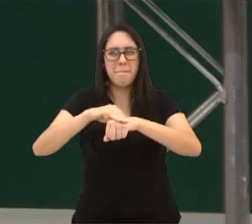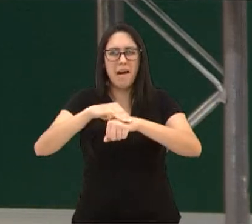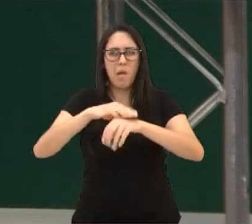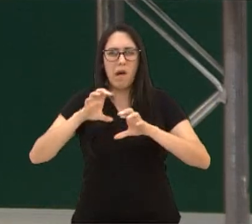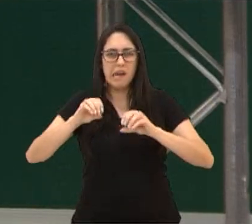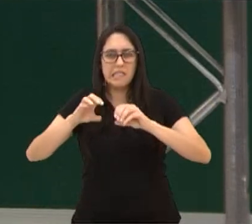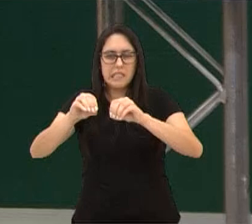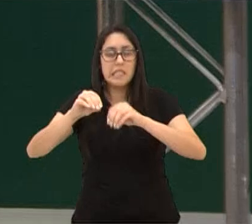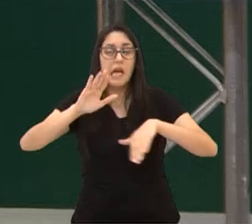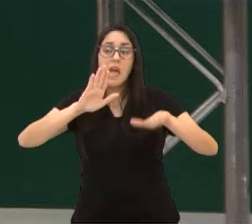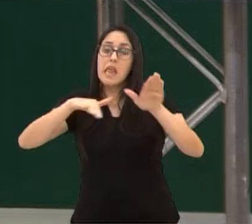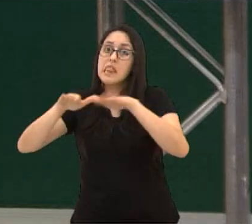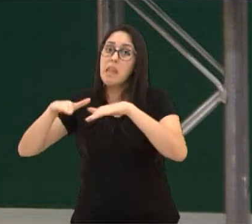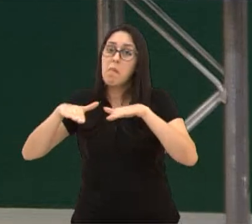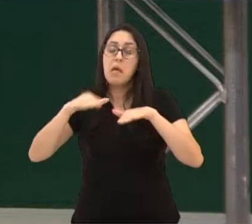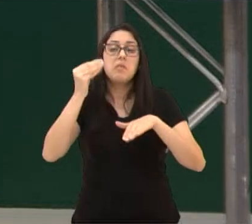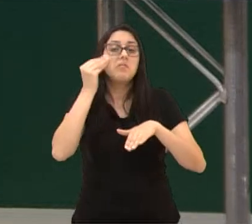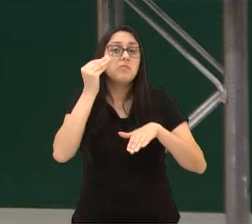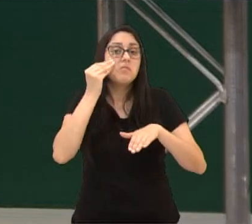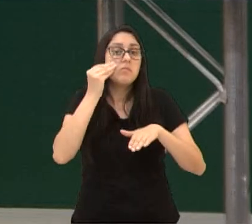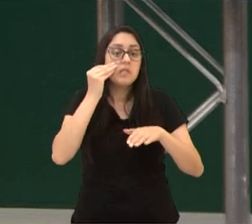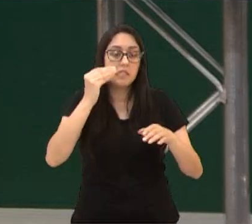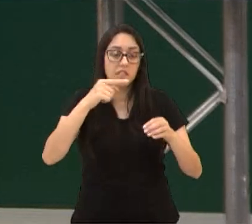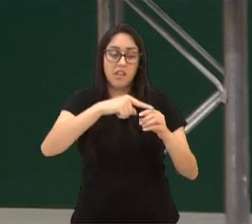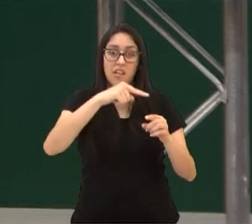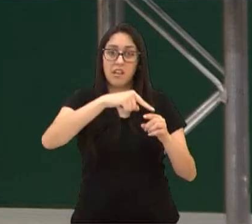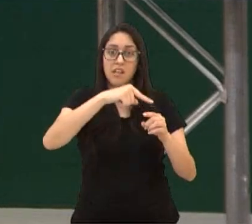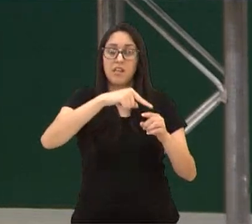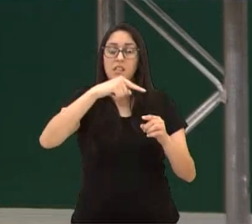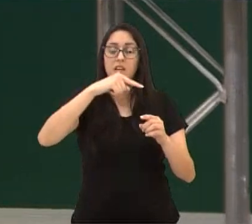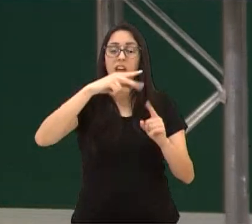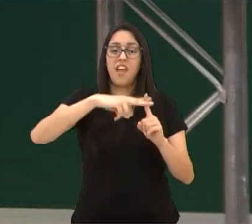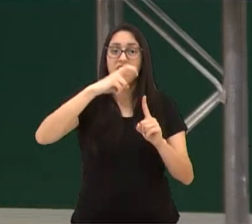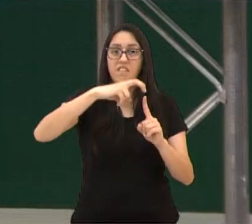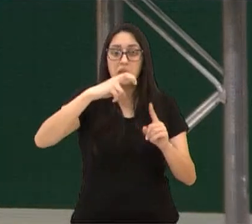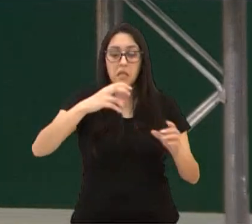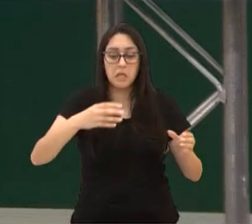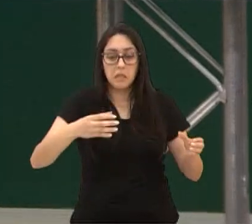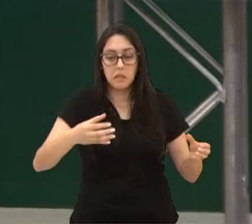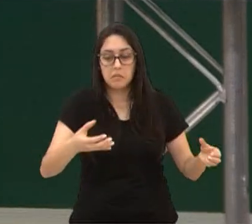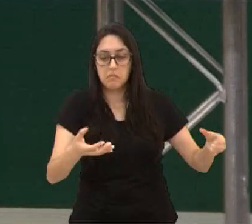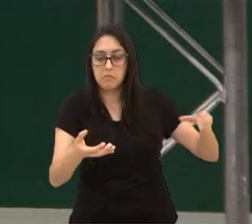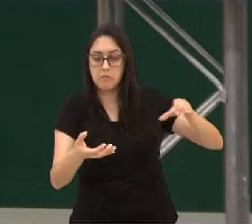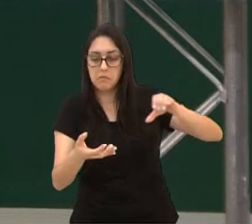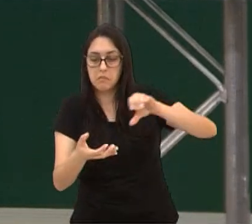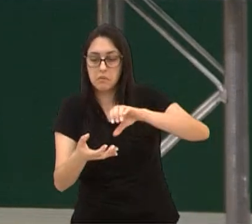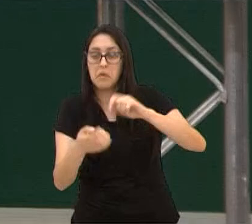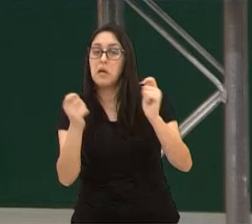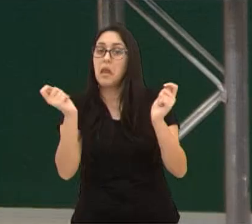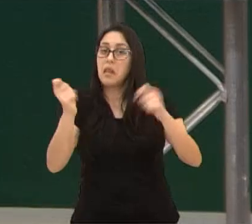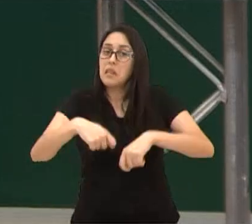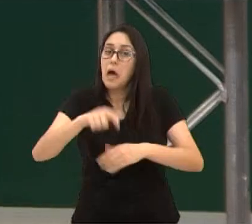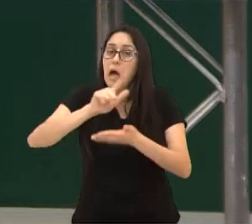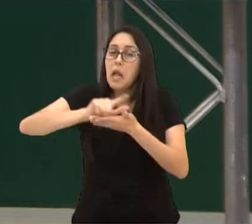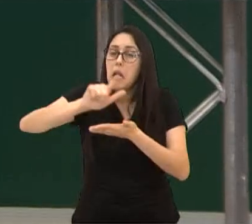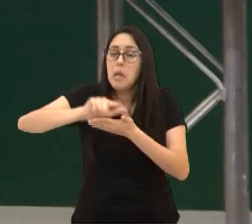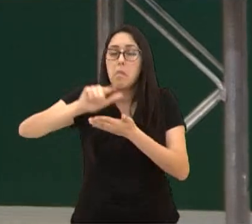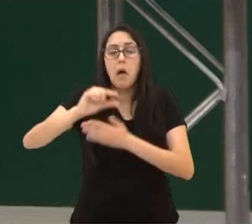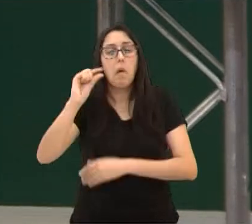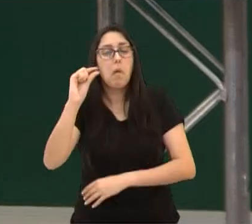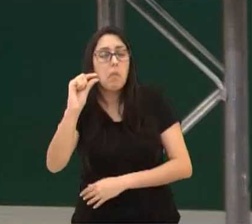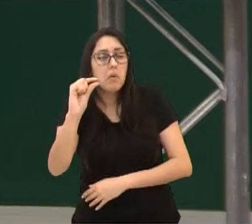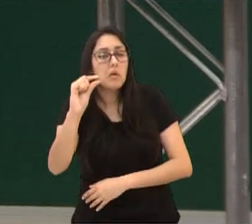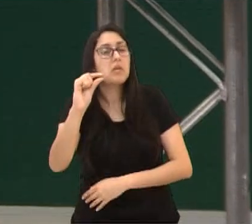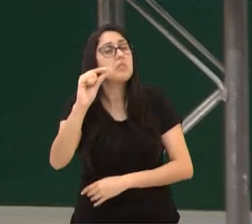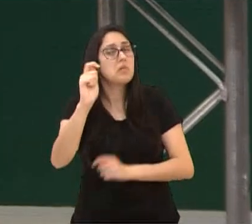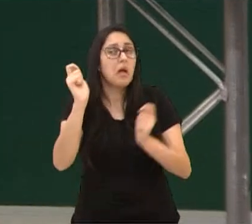camada de ferrugem e de como essa ferrugem está, né, professora? Ela pode limpar um pouquinho, ela retira um